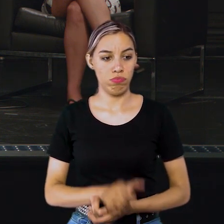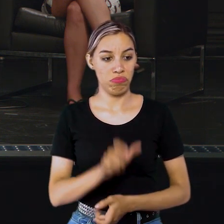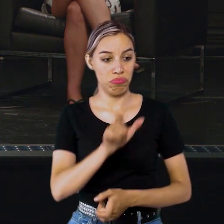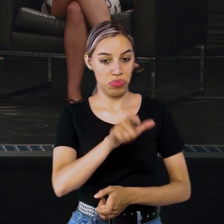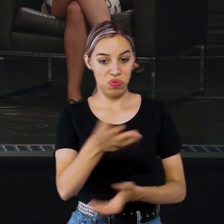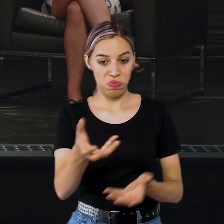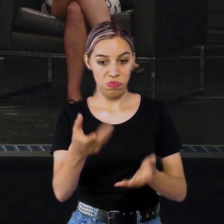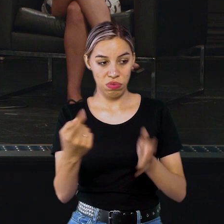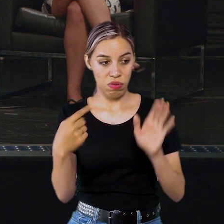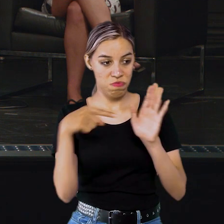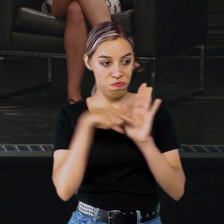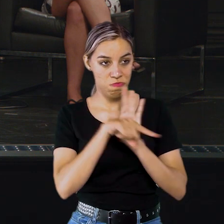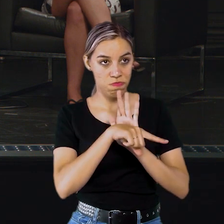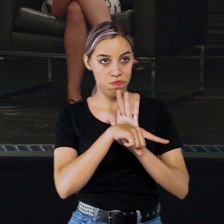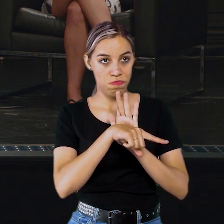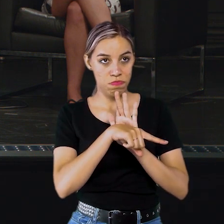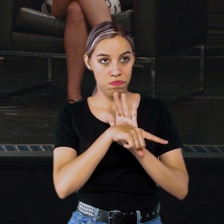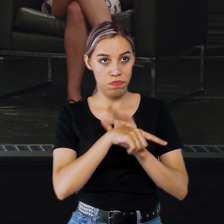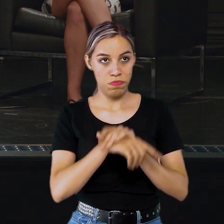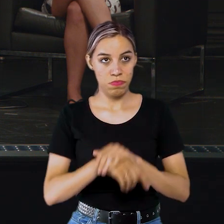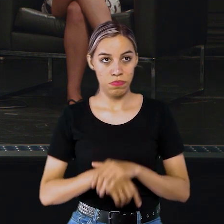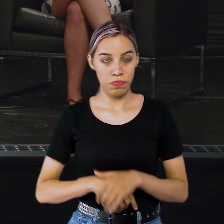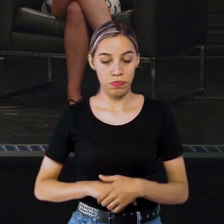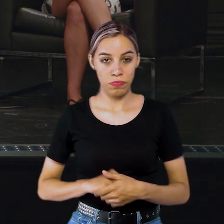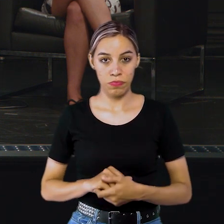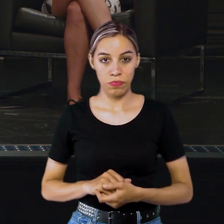Alguém mais gostaria de fazer uma pergunta?